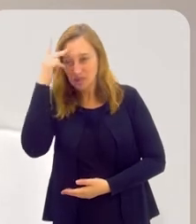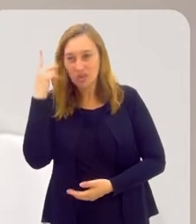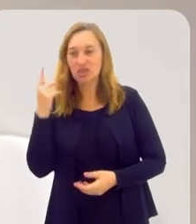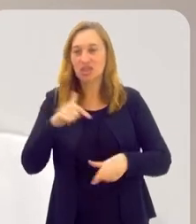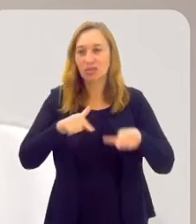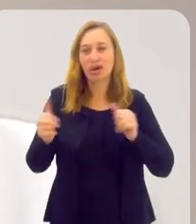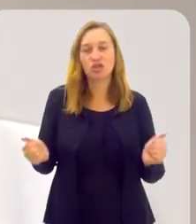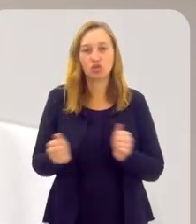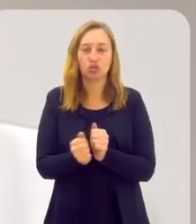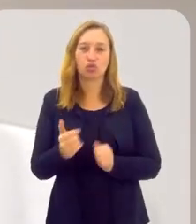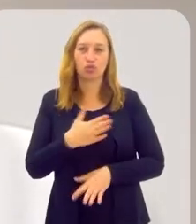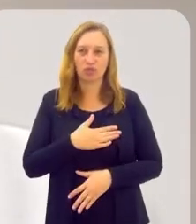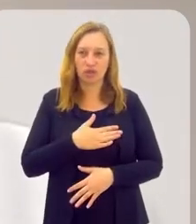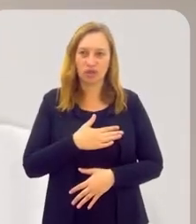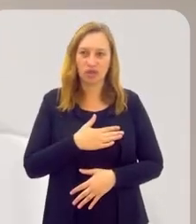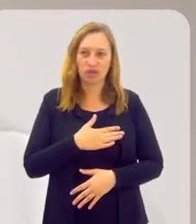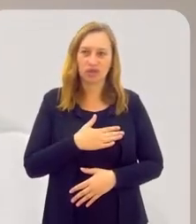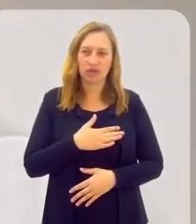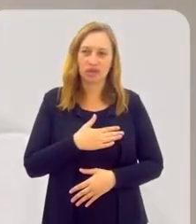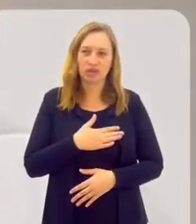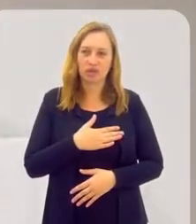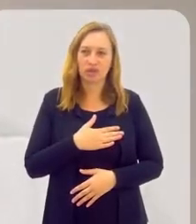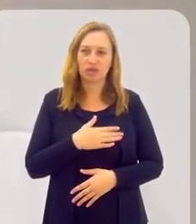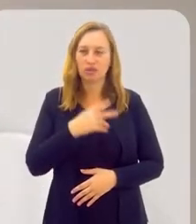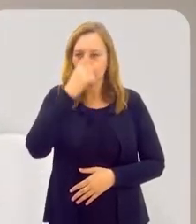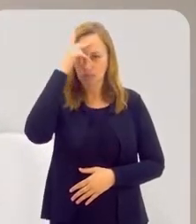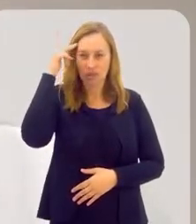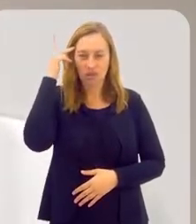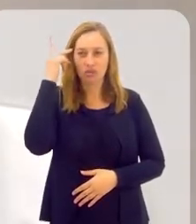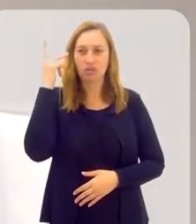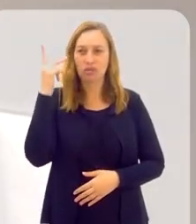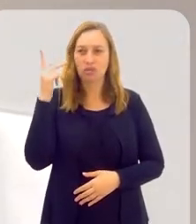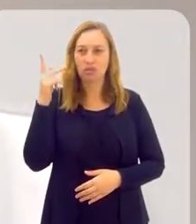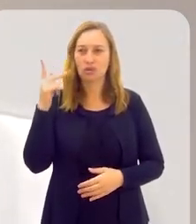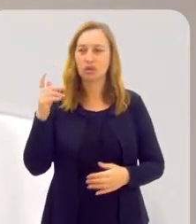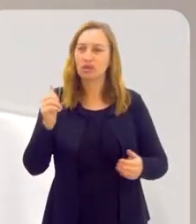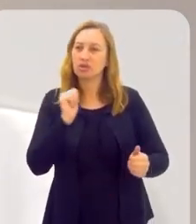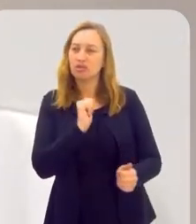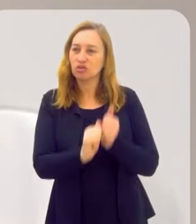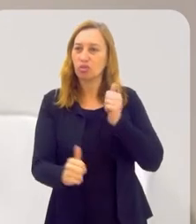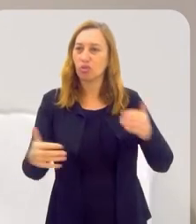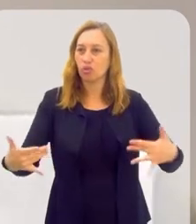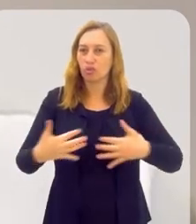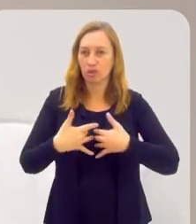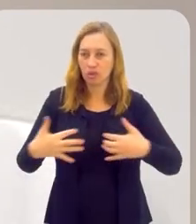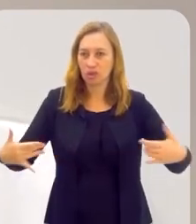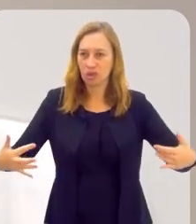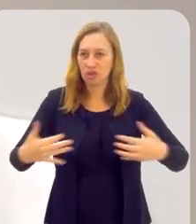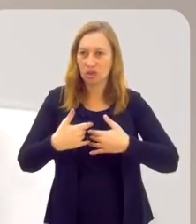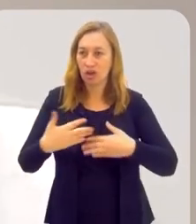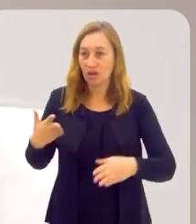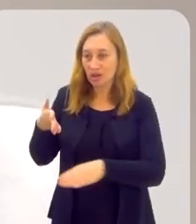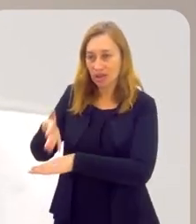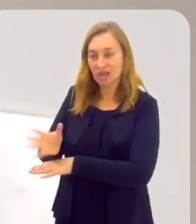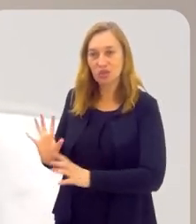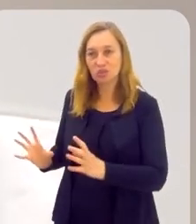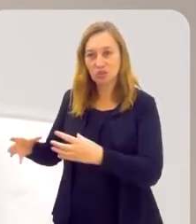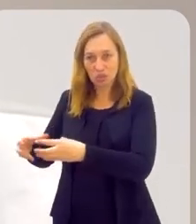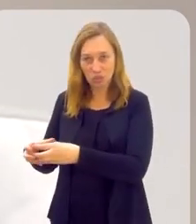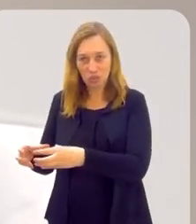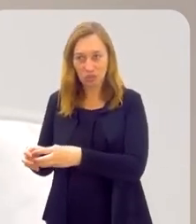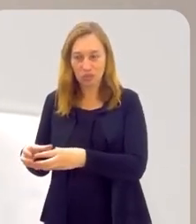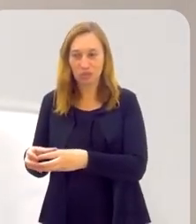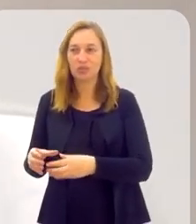no passado comigo. Neste caso, um atleta autista e que ao entrar no grupo, não foram os